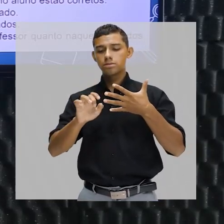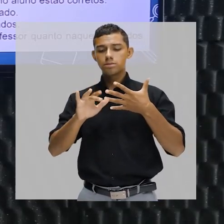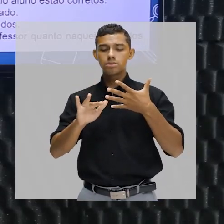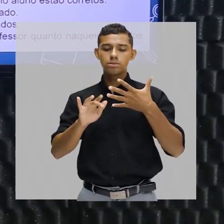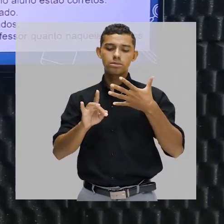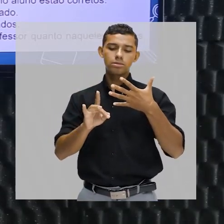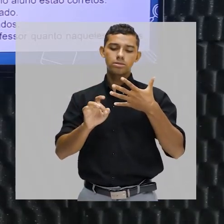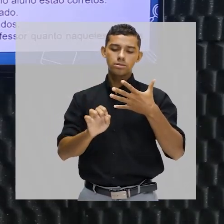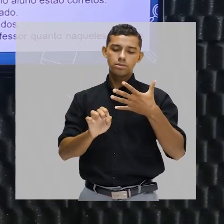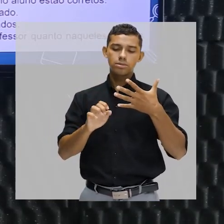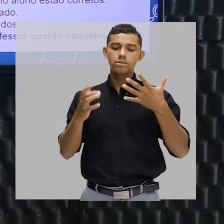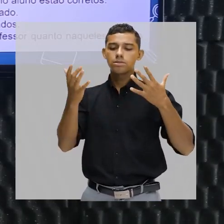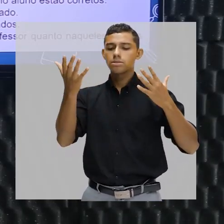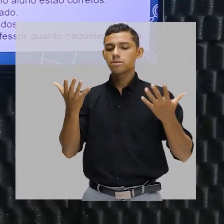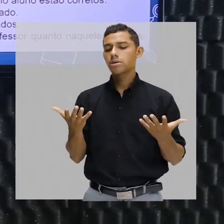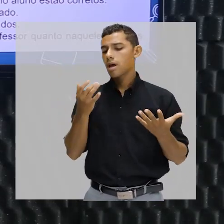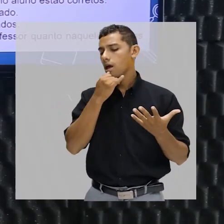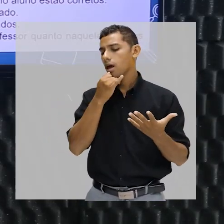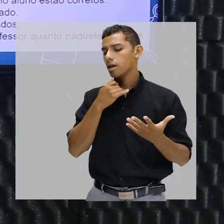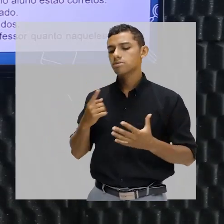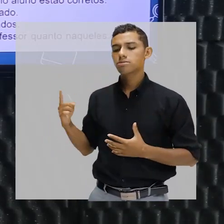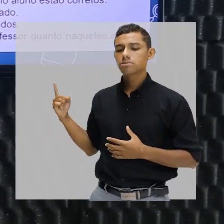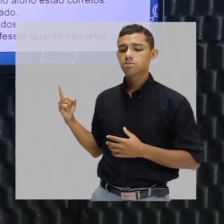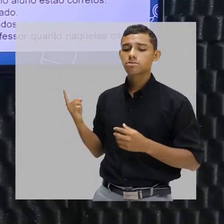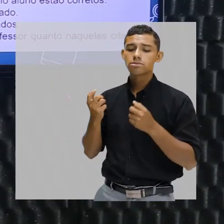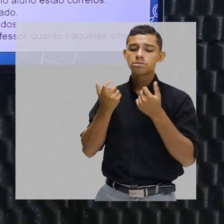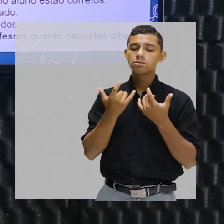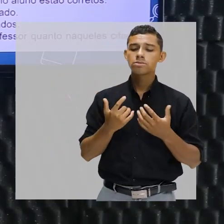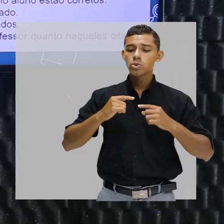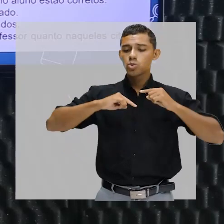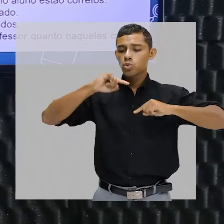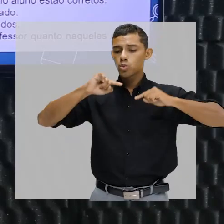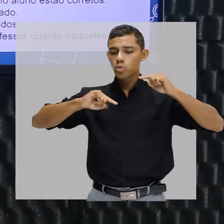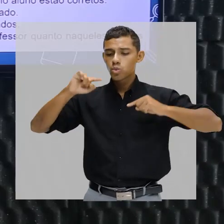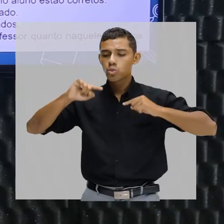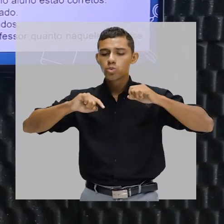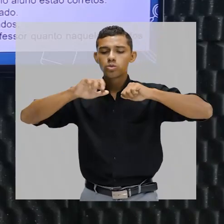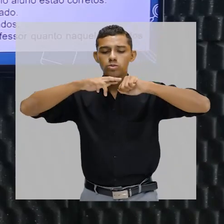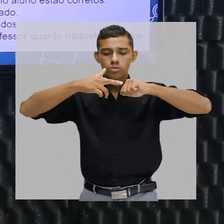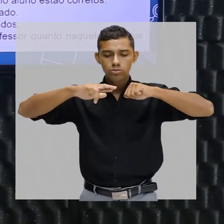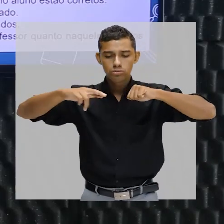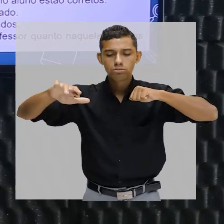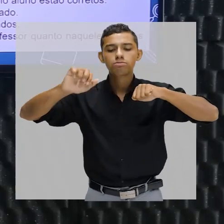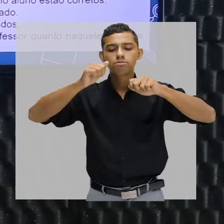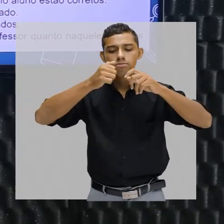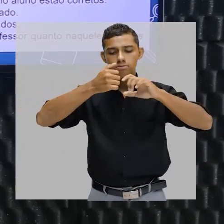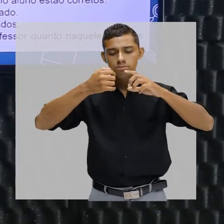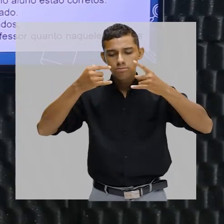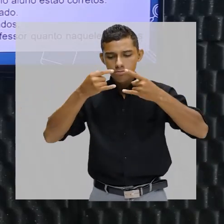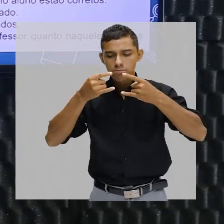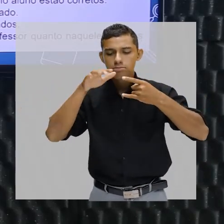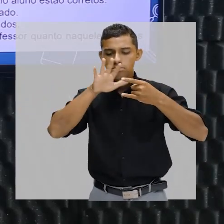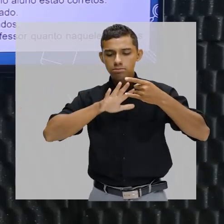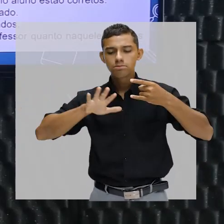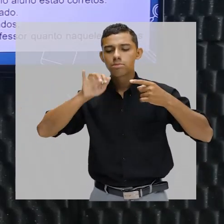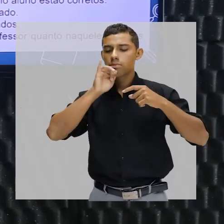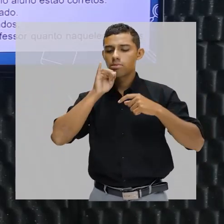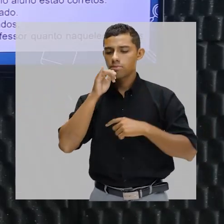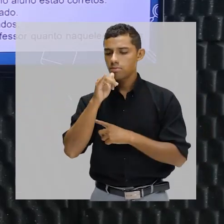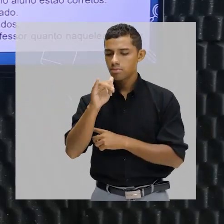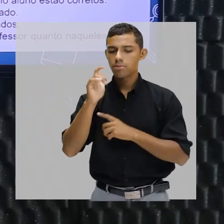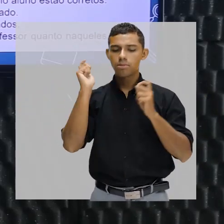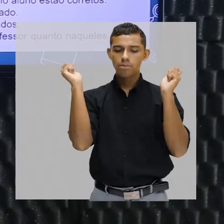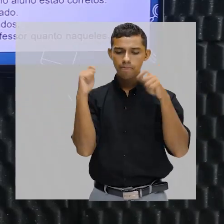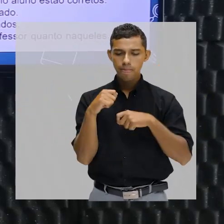são exemplos de onda, né? As ondas, né, de ondas eletromagnéticas, as ondas de rádio, ok? A onda de